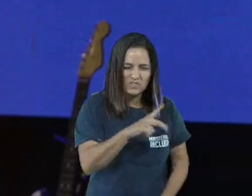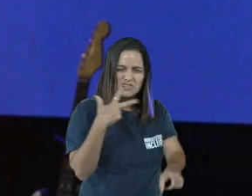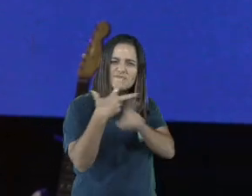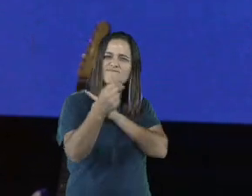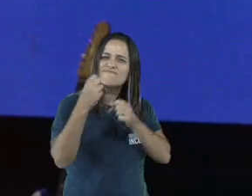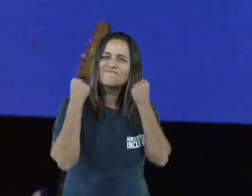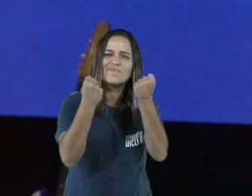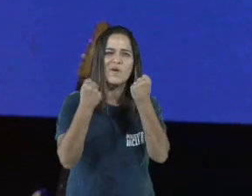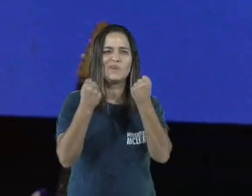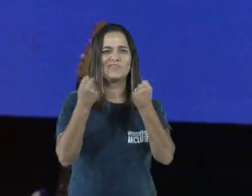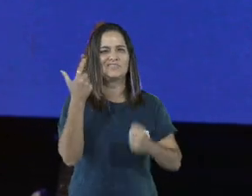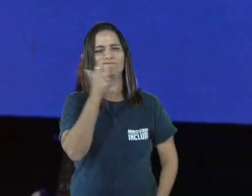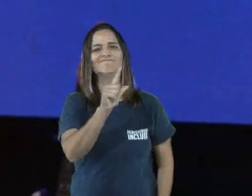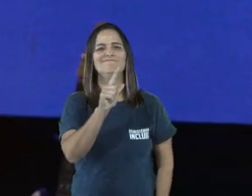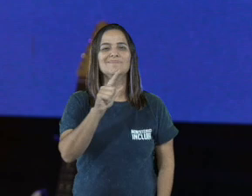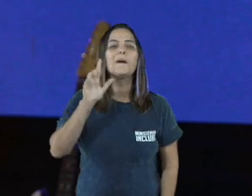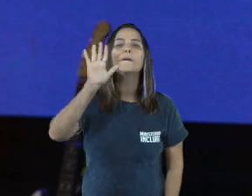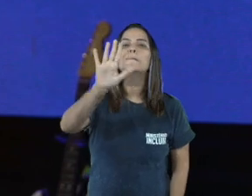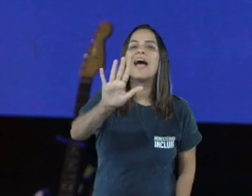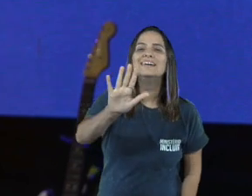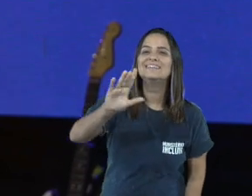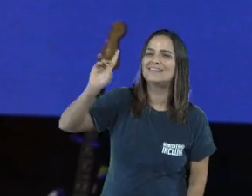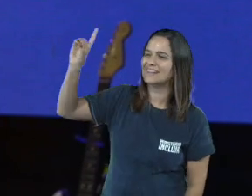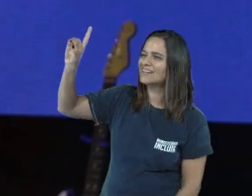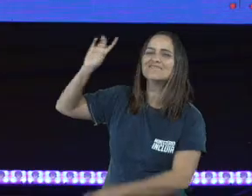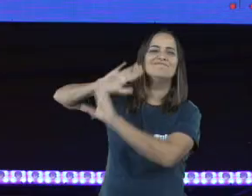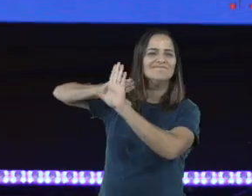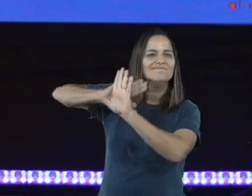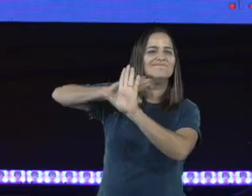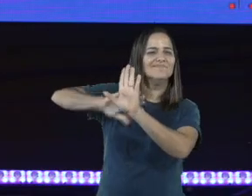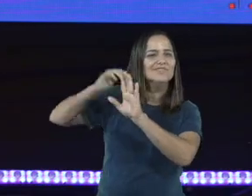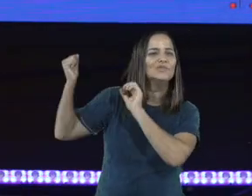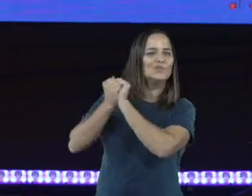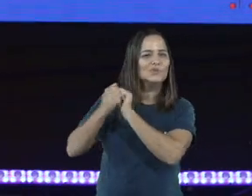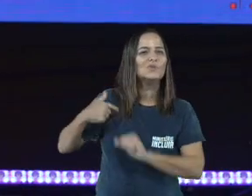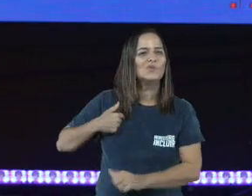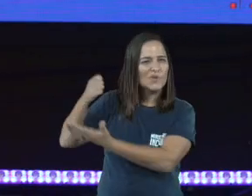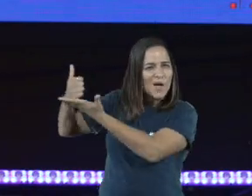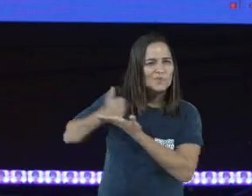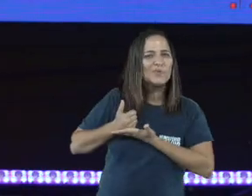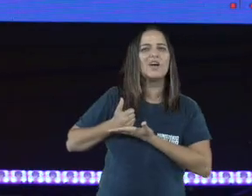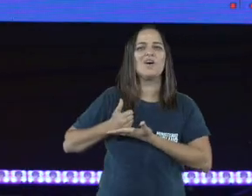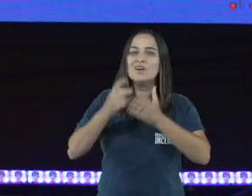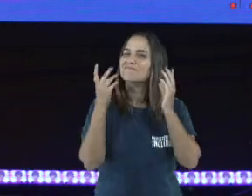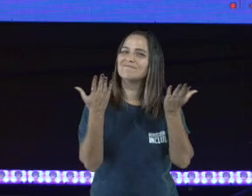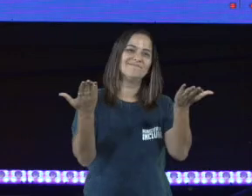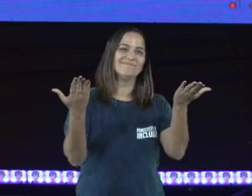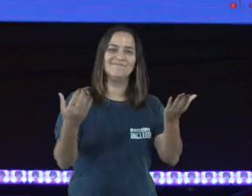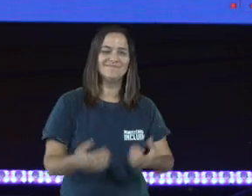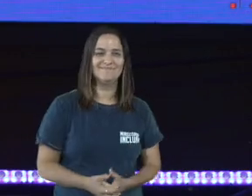o WhatsApp isso isso só Deus mesmo Olá queridos em quarto lugar